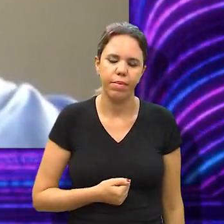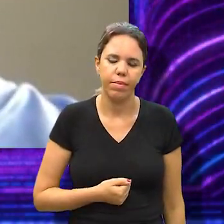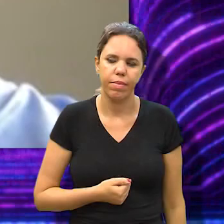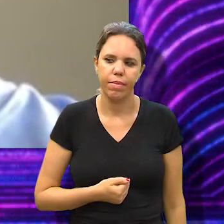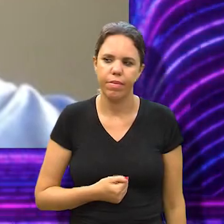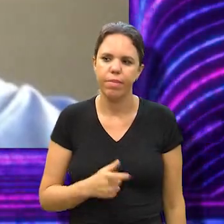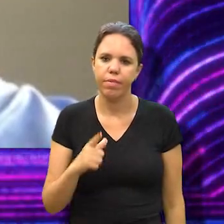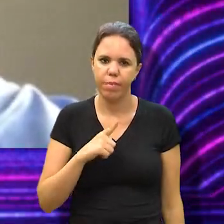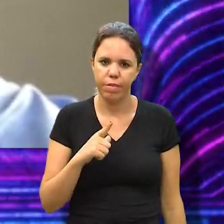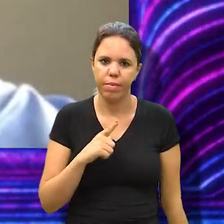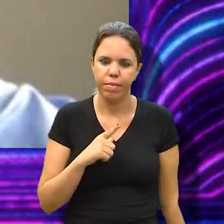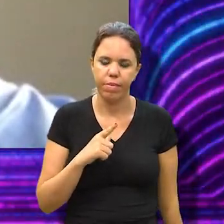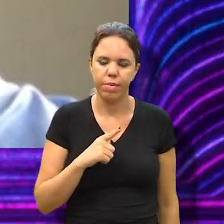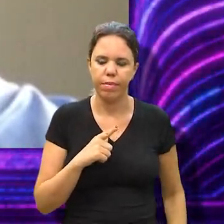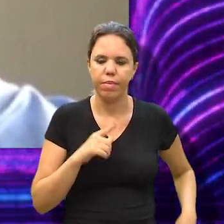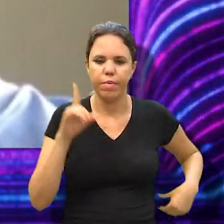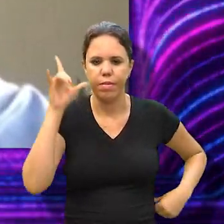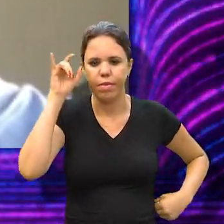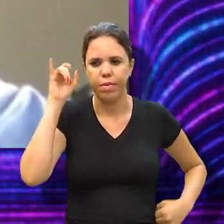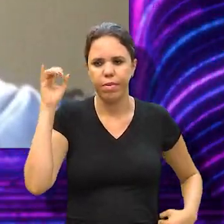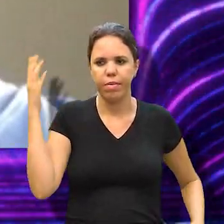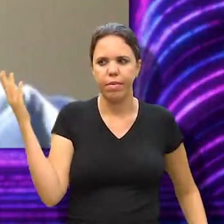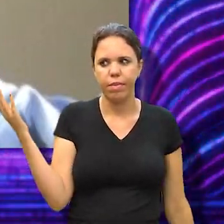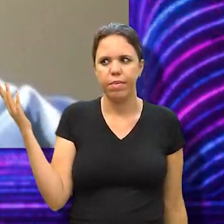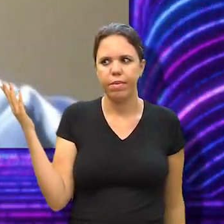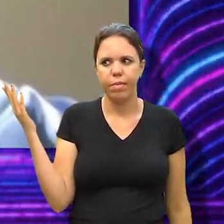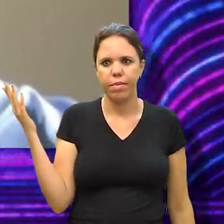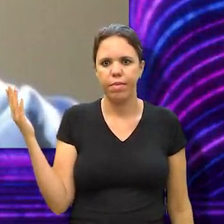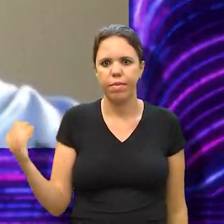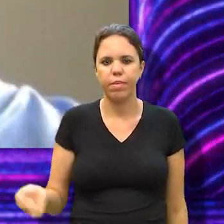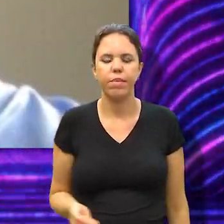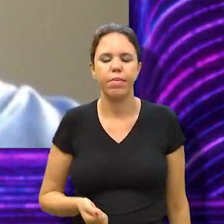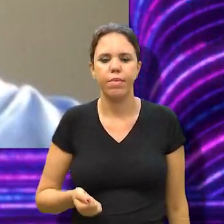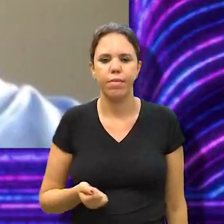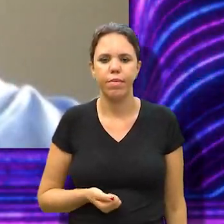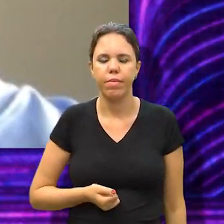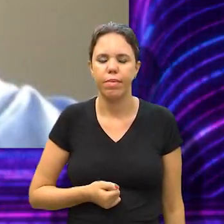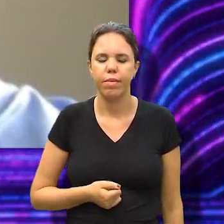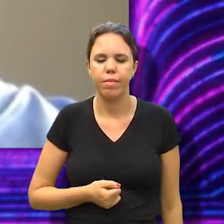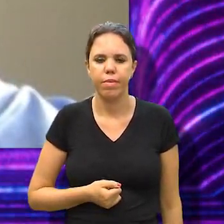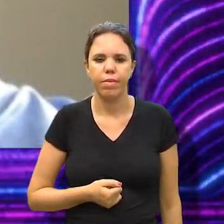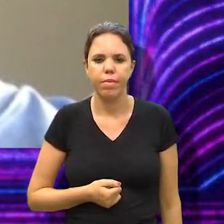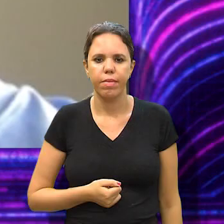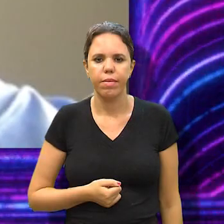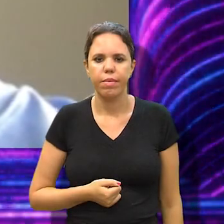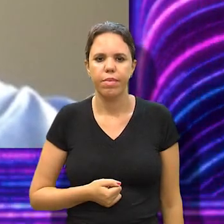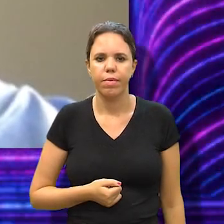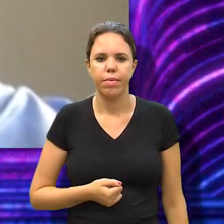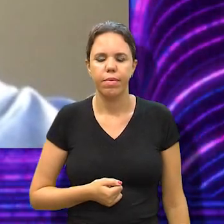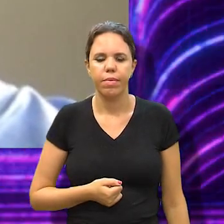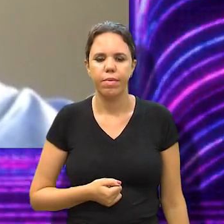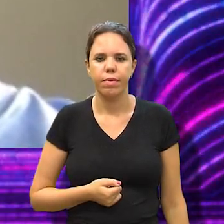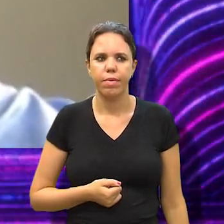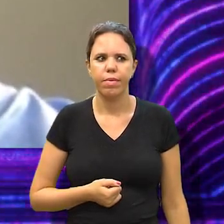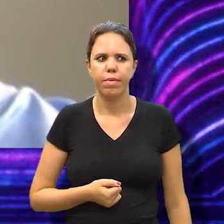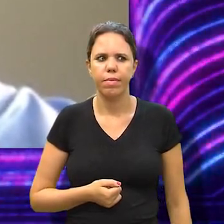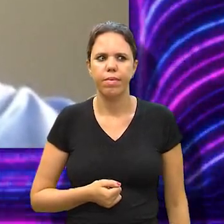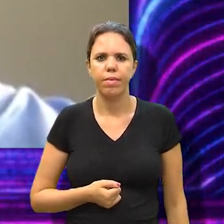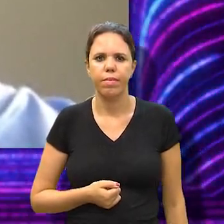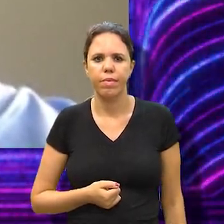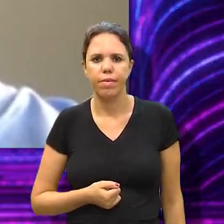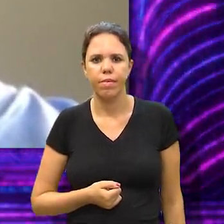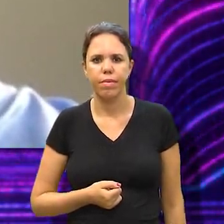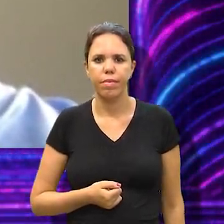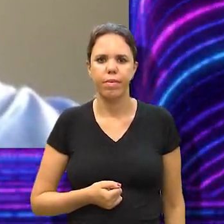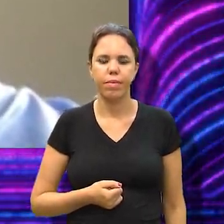Urânio_Bonoldi, tem também no Instagram, né, A Contrapartida, então